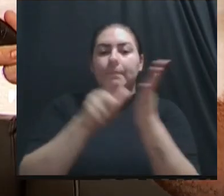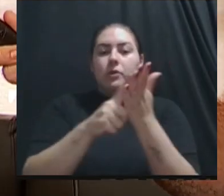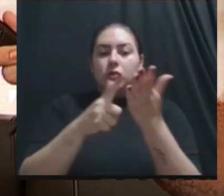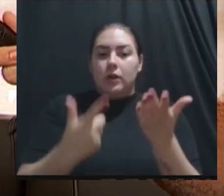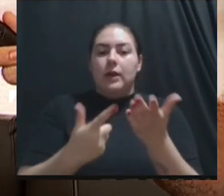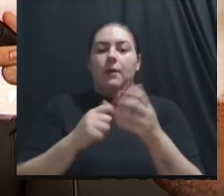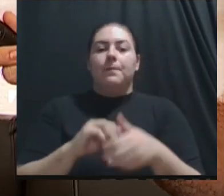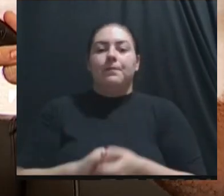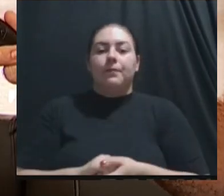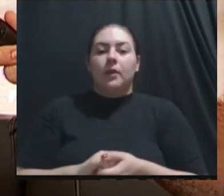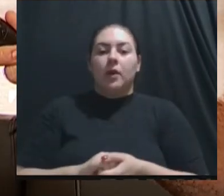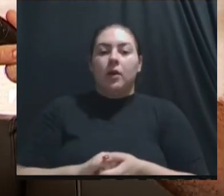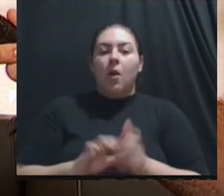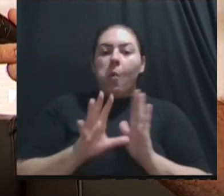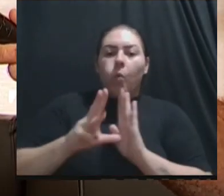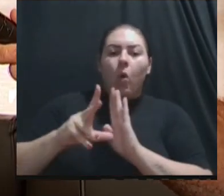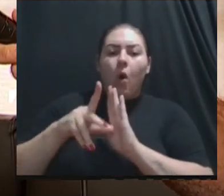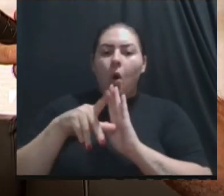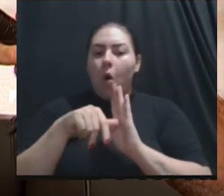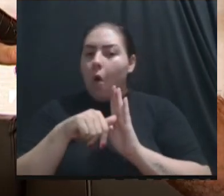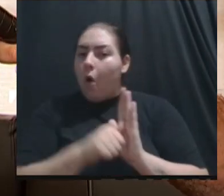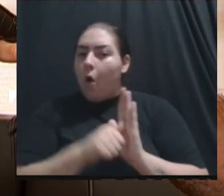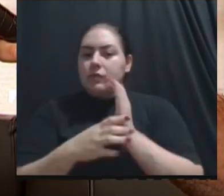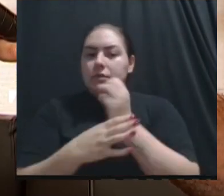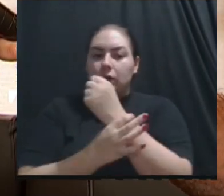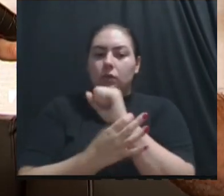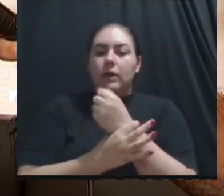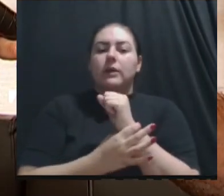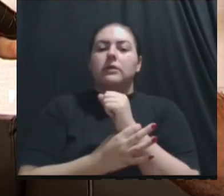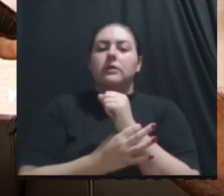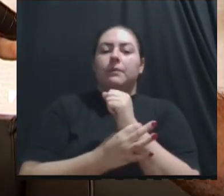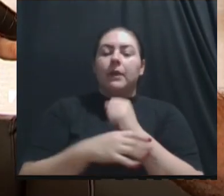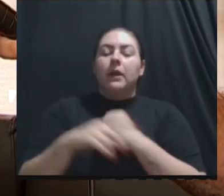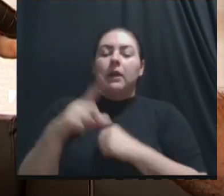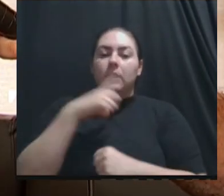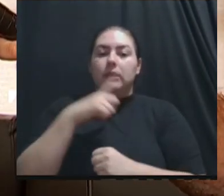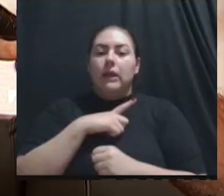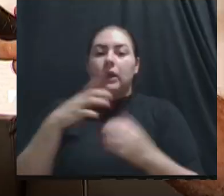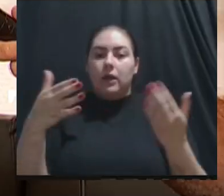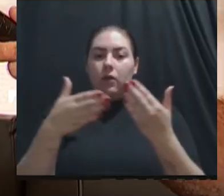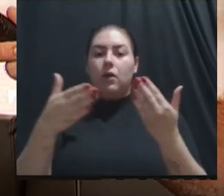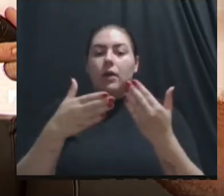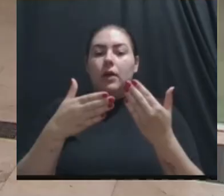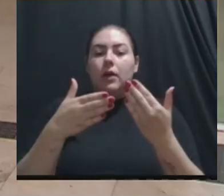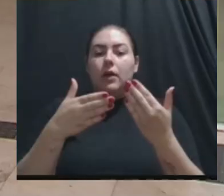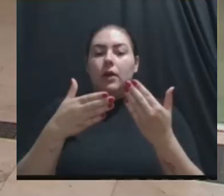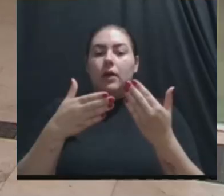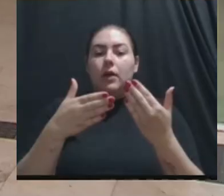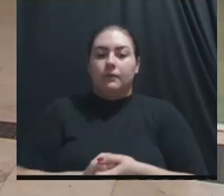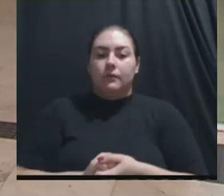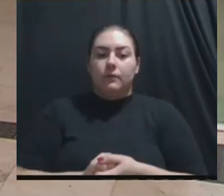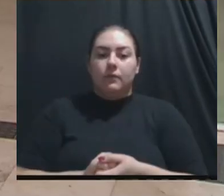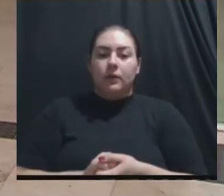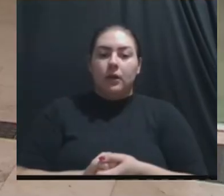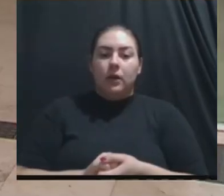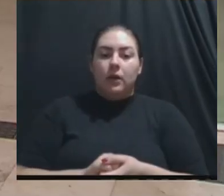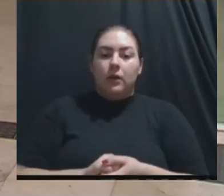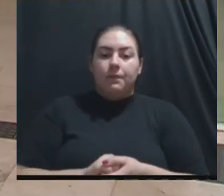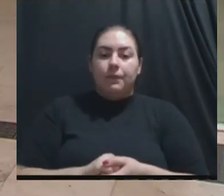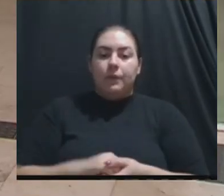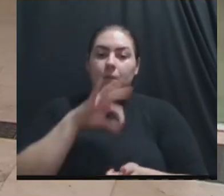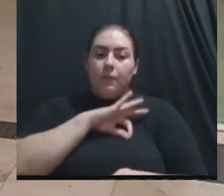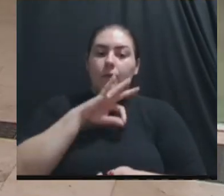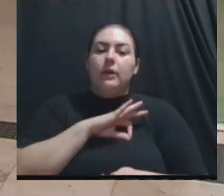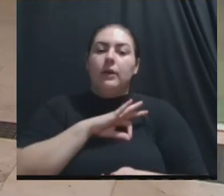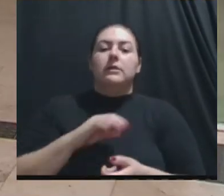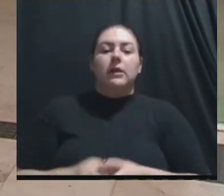indo, inclusive, para as outras regiões de Campinas. Então, isto mostra um resultado do patrulhamento que a Guarda tem intensificado. Além da questão da segurança,